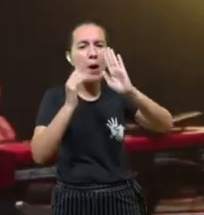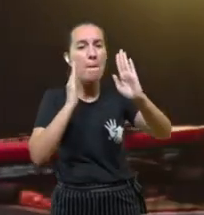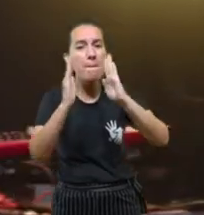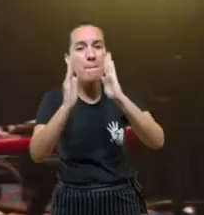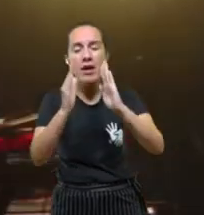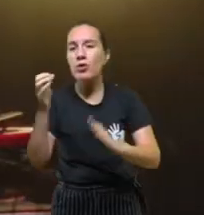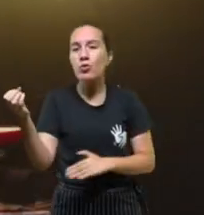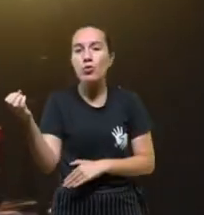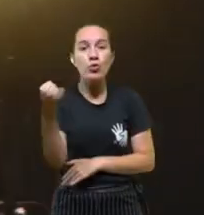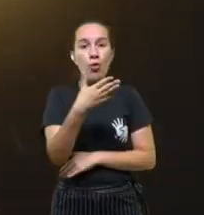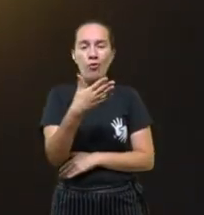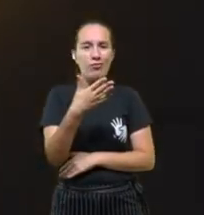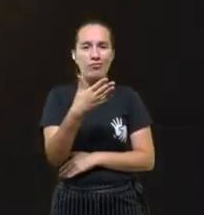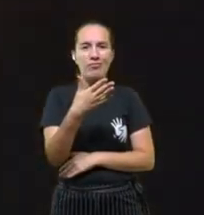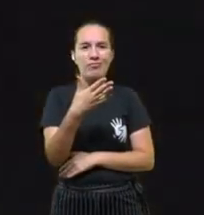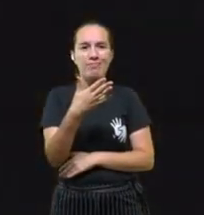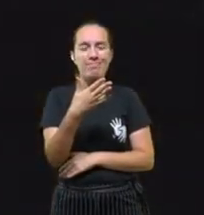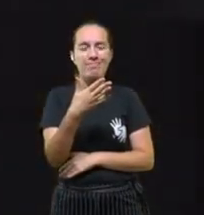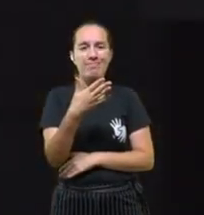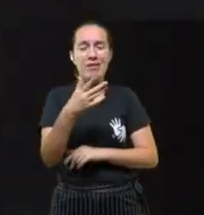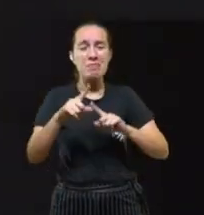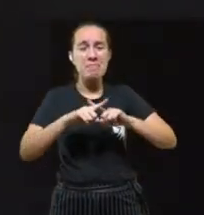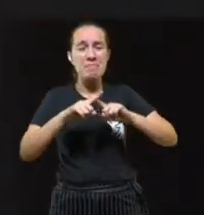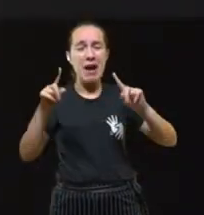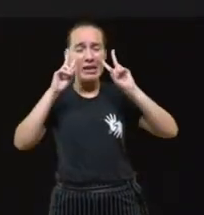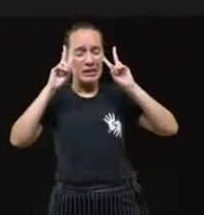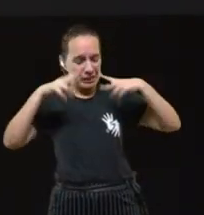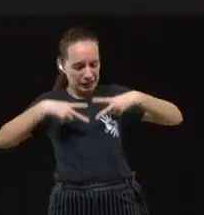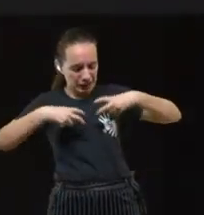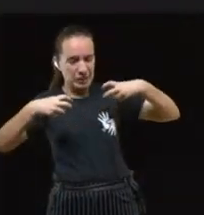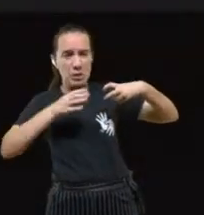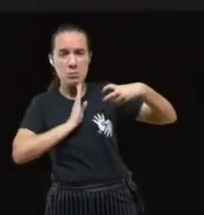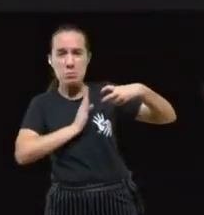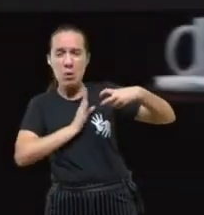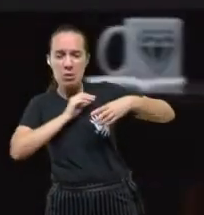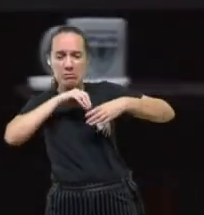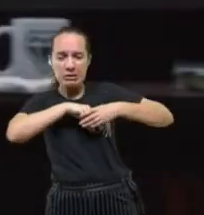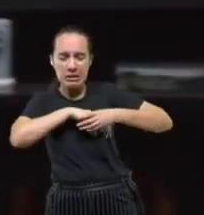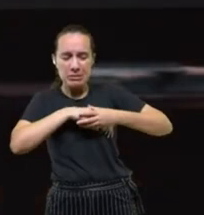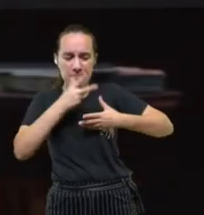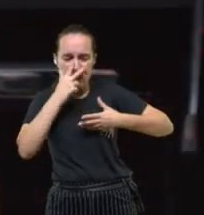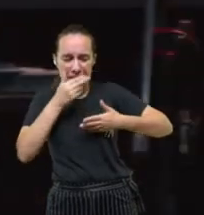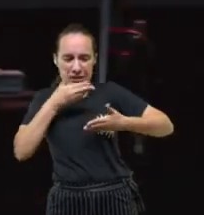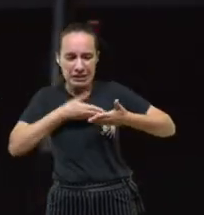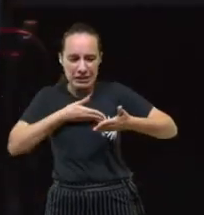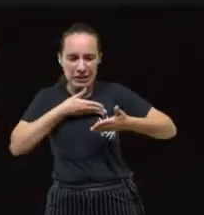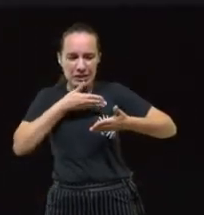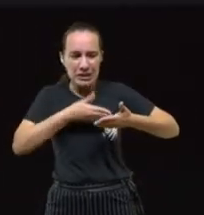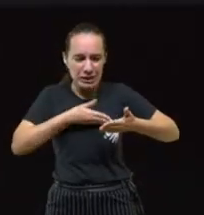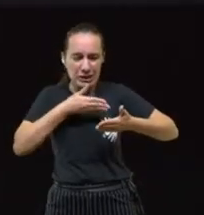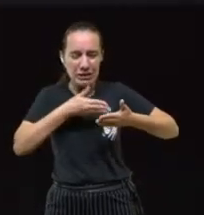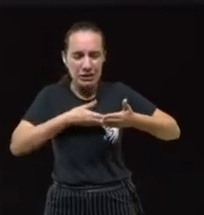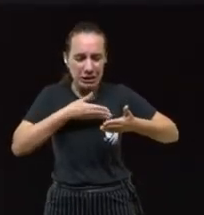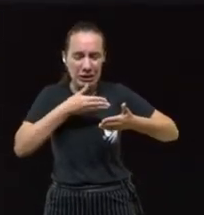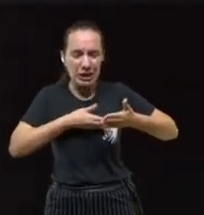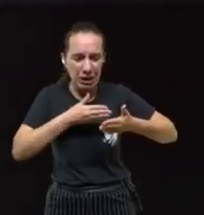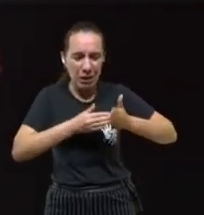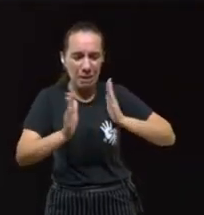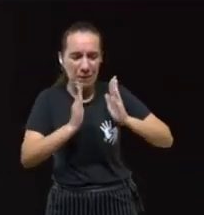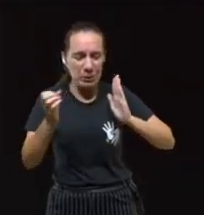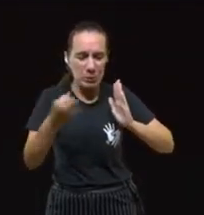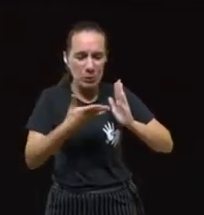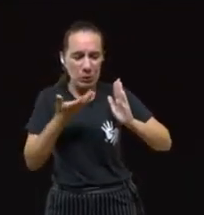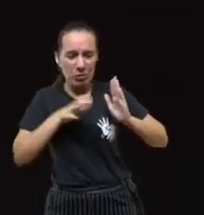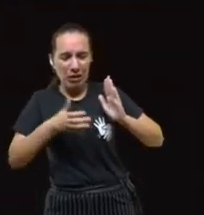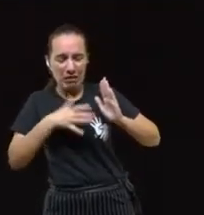entrando numa nova estação. Mas eu estava lá desesperado diante do Senhor: Senhor, vejo tudo mudando